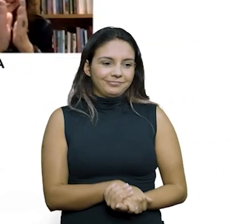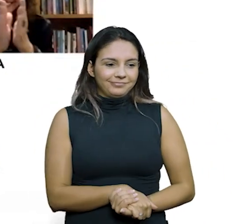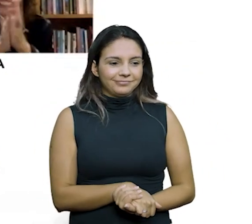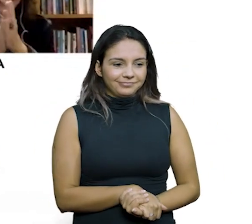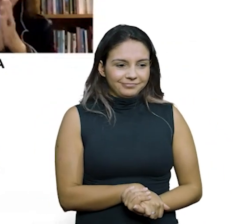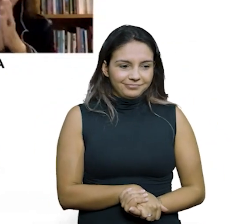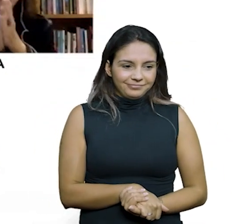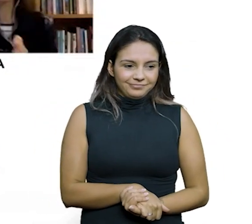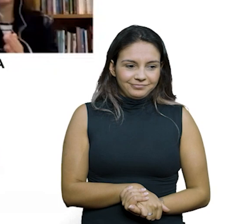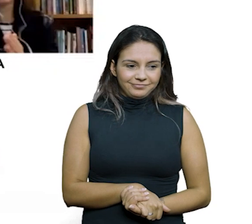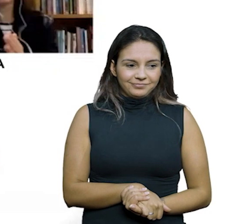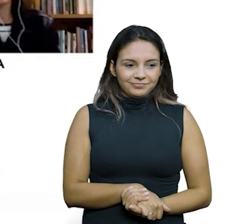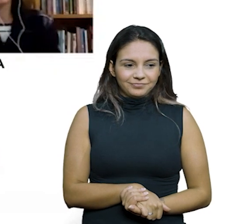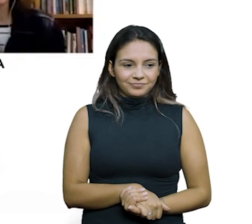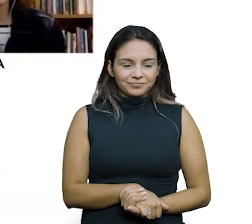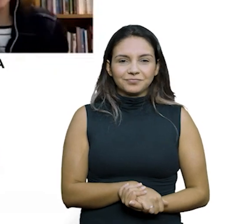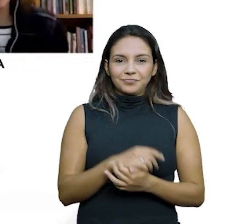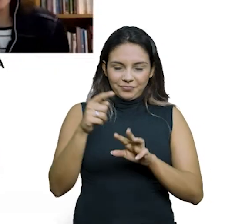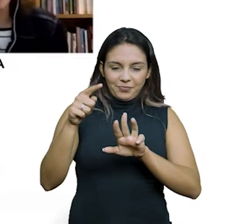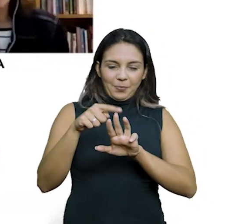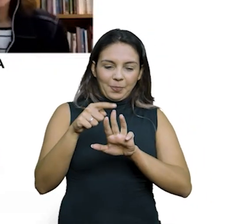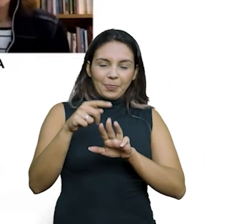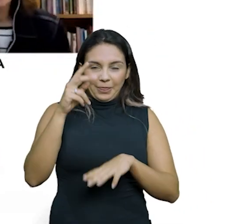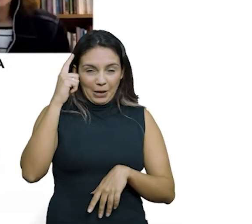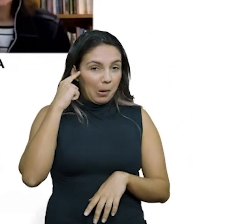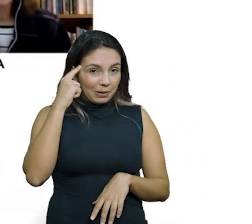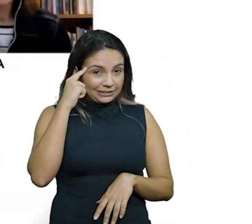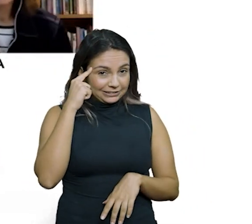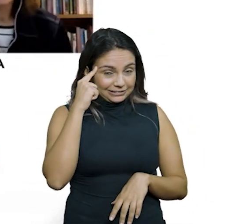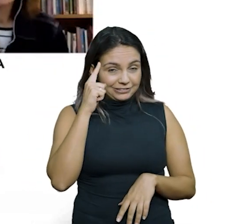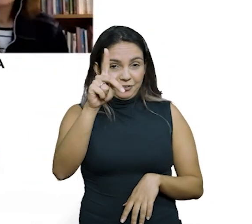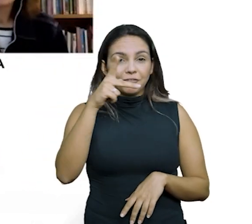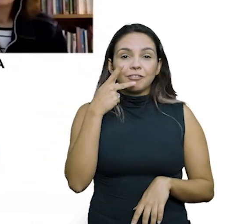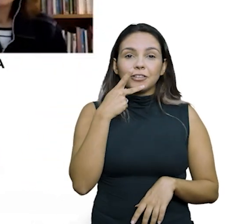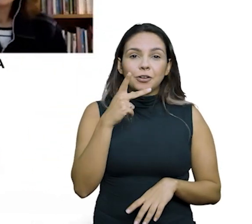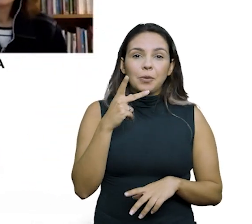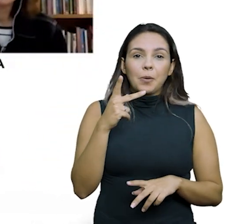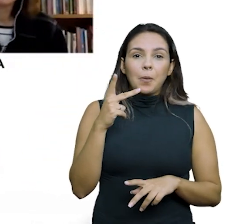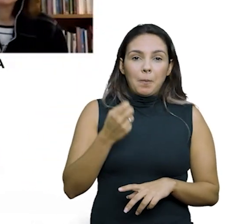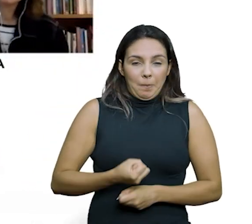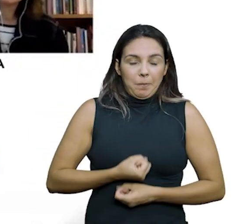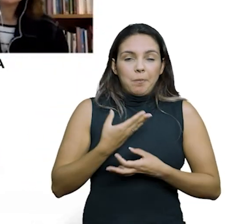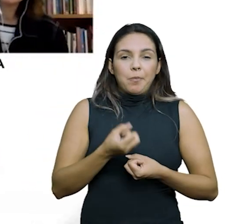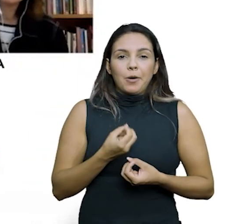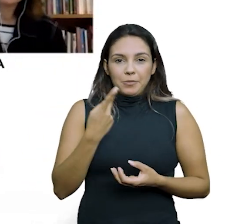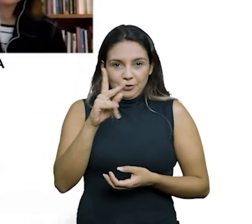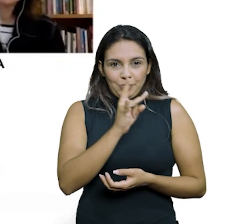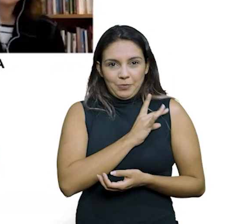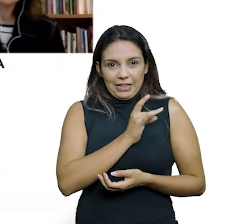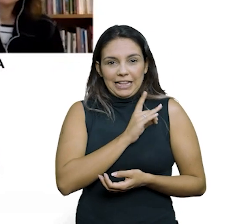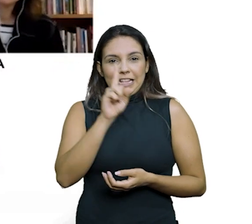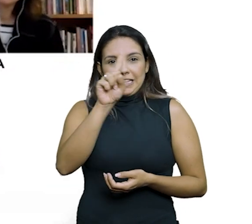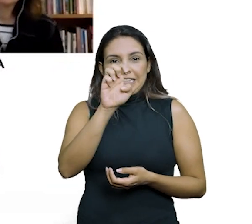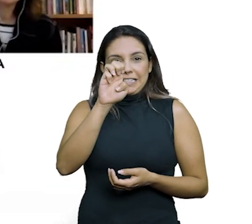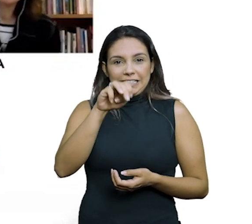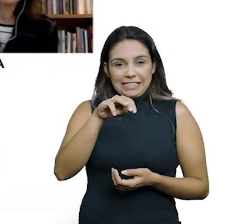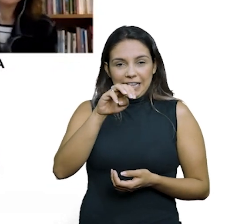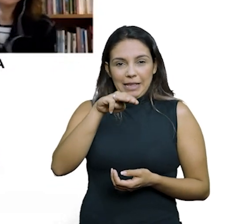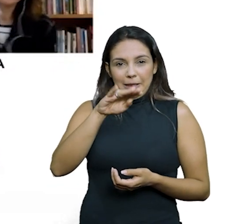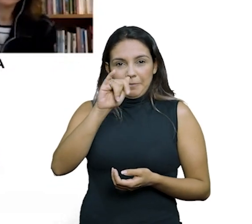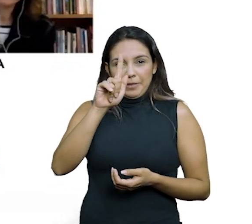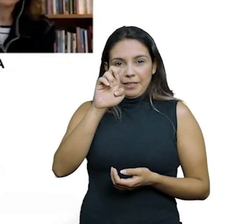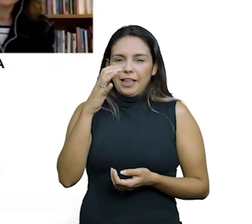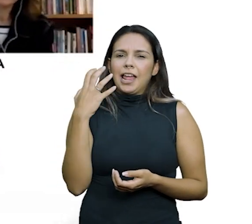Que maravilha. Eu pensei que você ia citar o livro, o poema sobre o medo que o Zé Miguel Wisnik